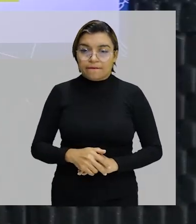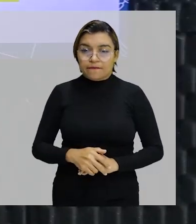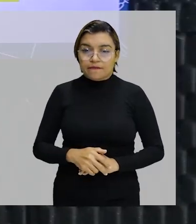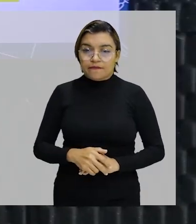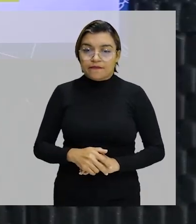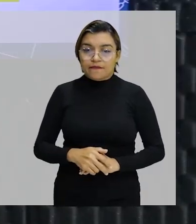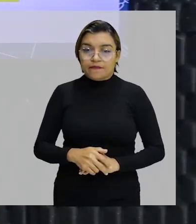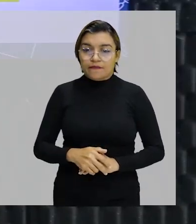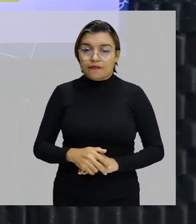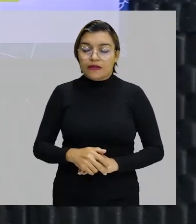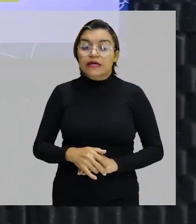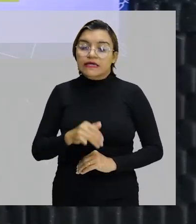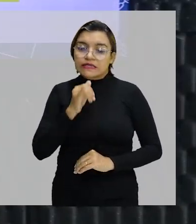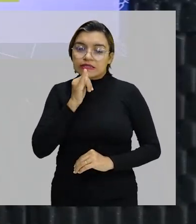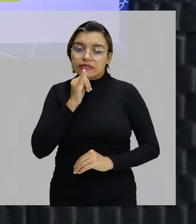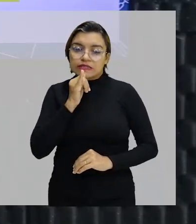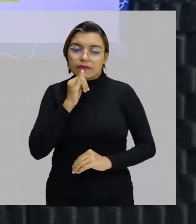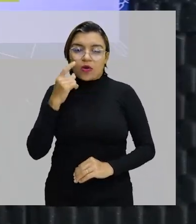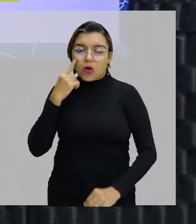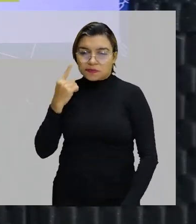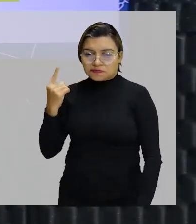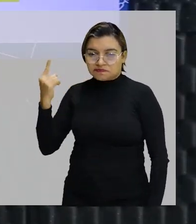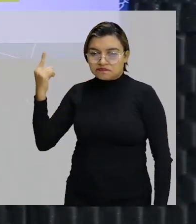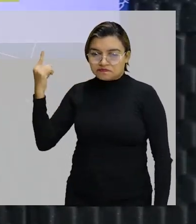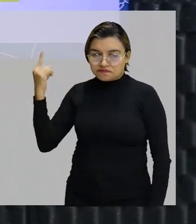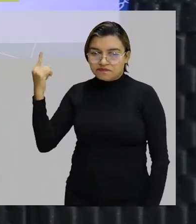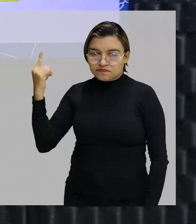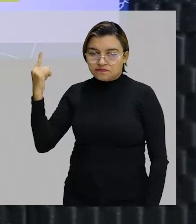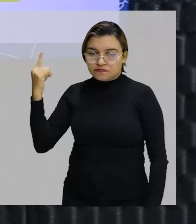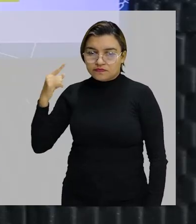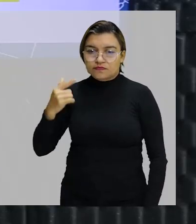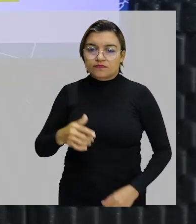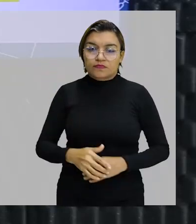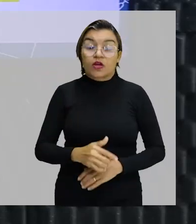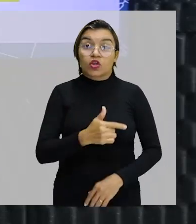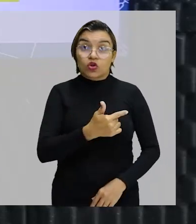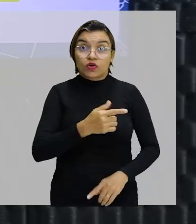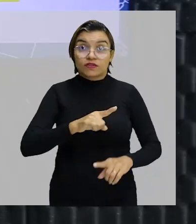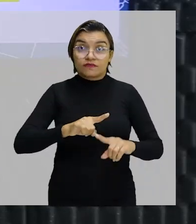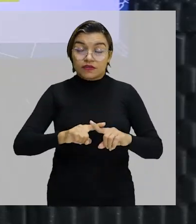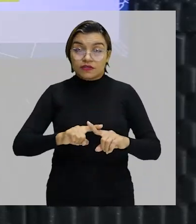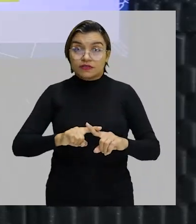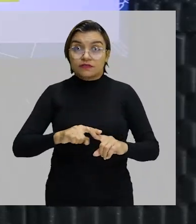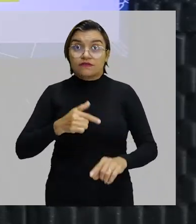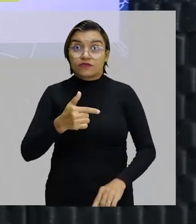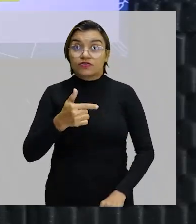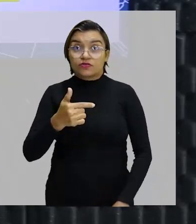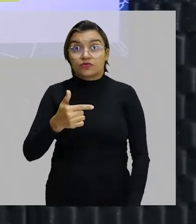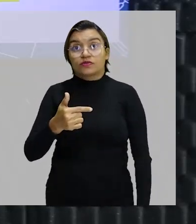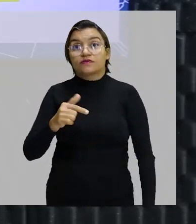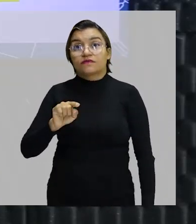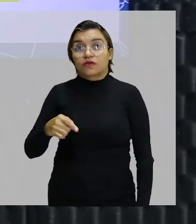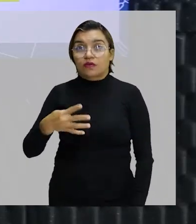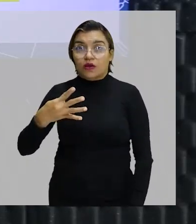22,4 litros. Então, em vez de escrever 2 mols, 2 vezes 22,4. Essas são as